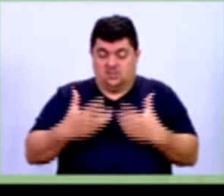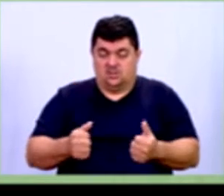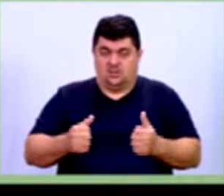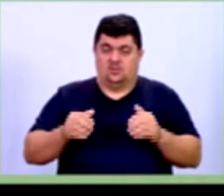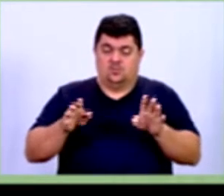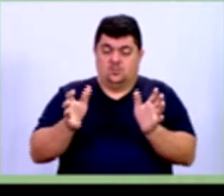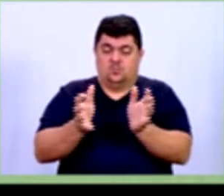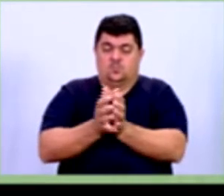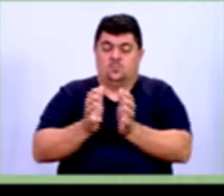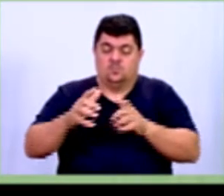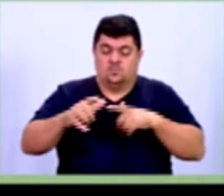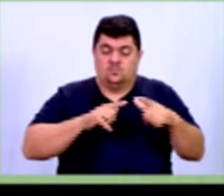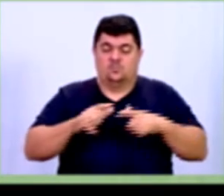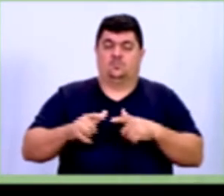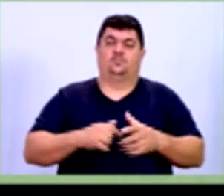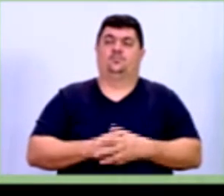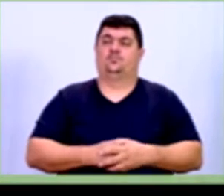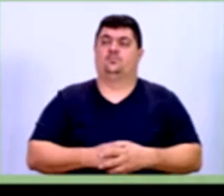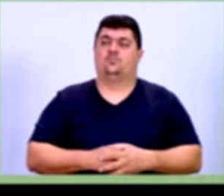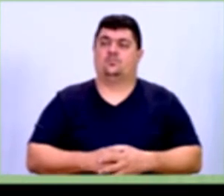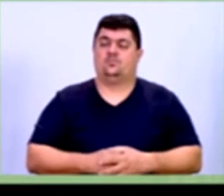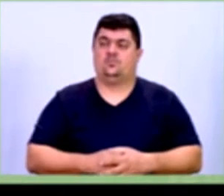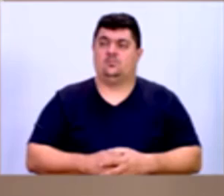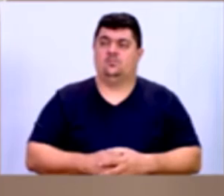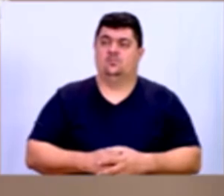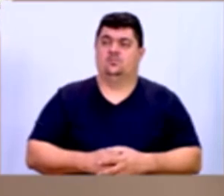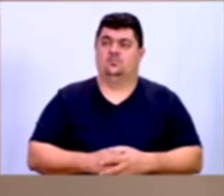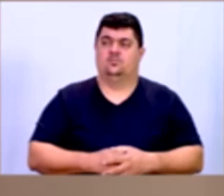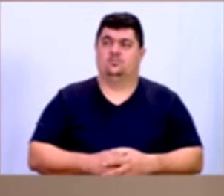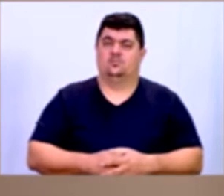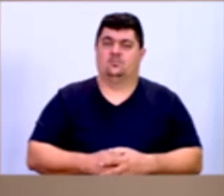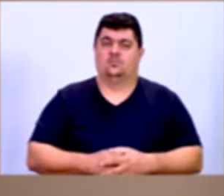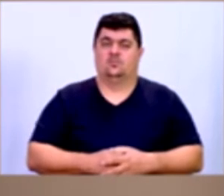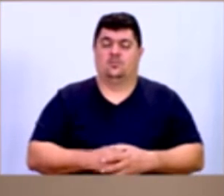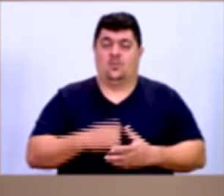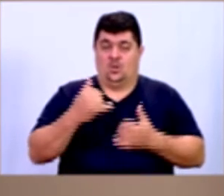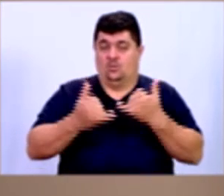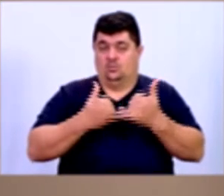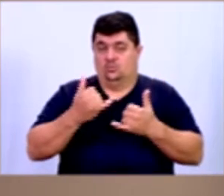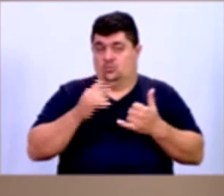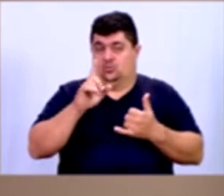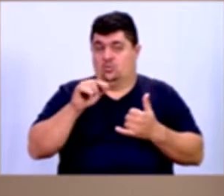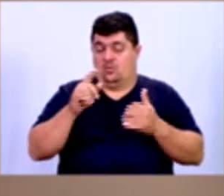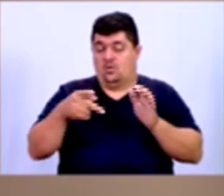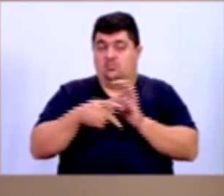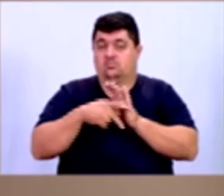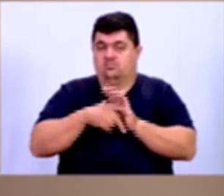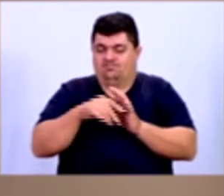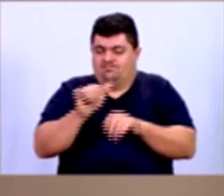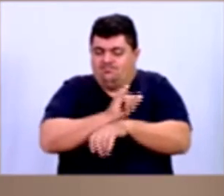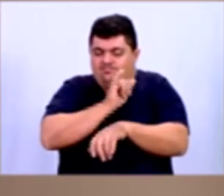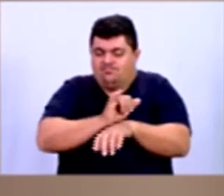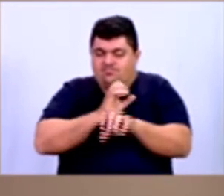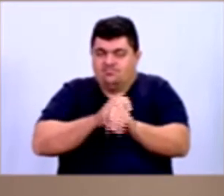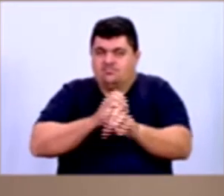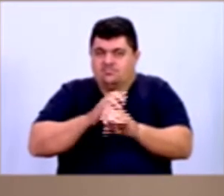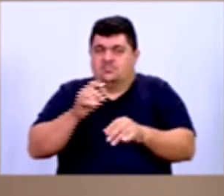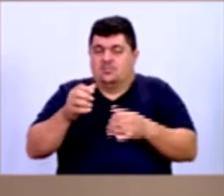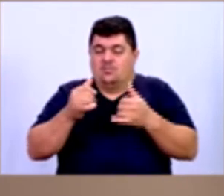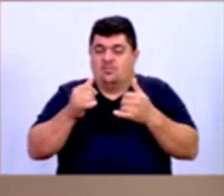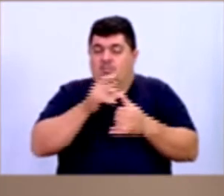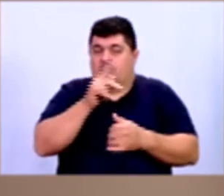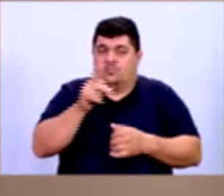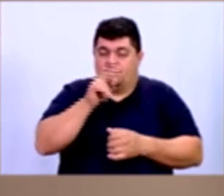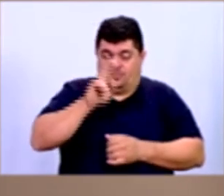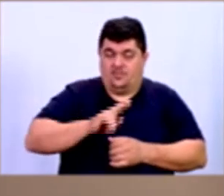nessa situação do jogo, o jogo ele é uma atividade, um momento, uma estratégia de ensino em que o professor